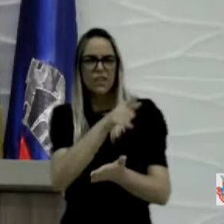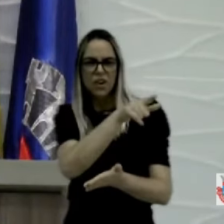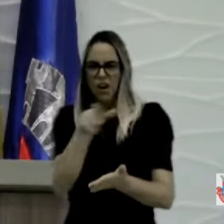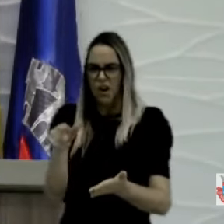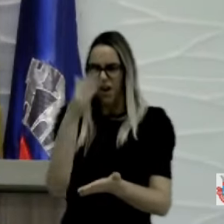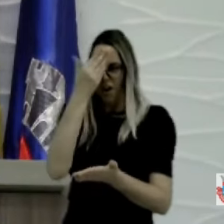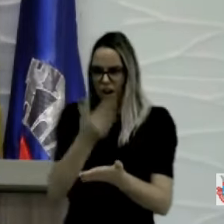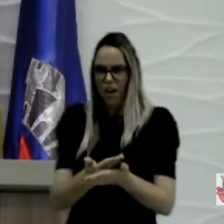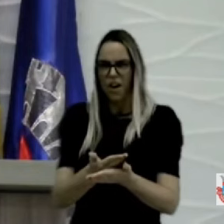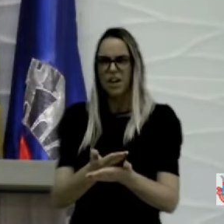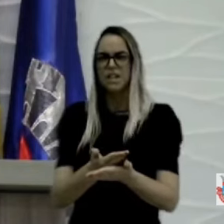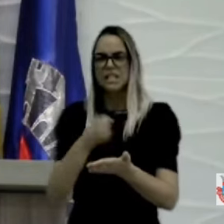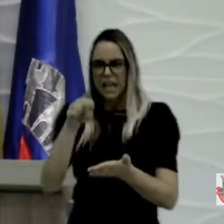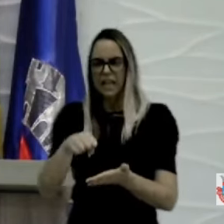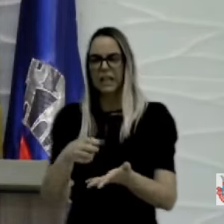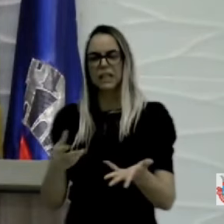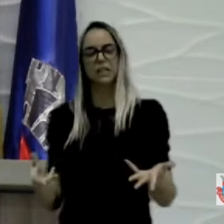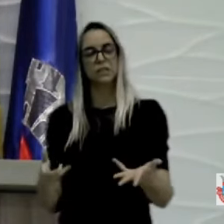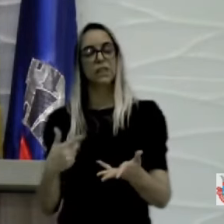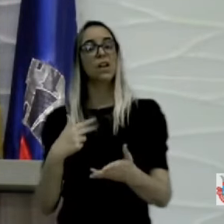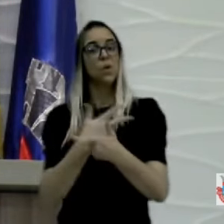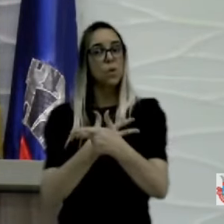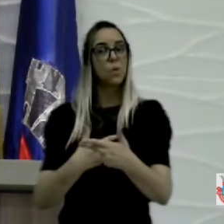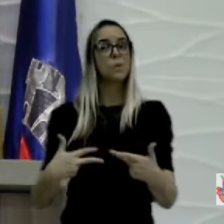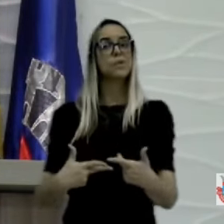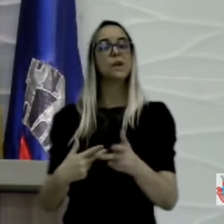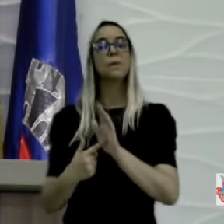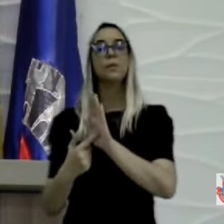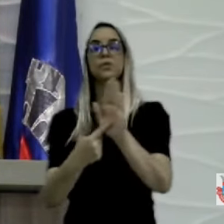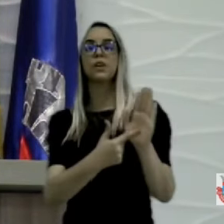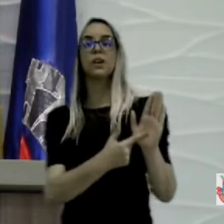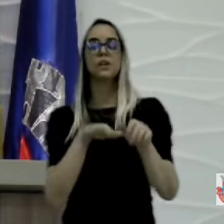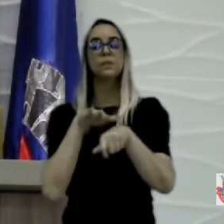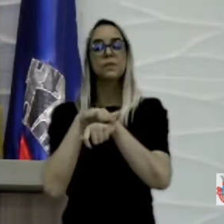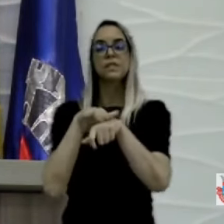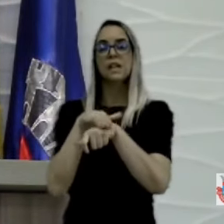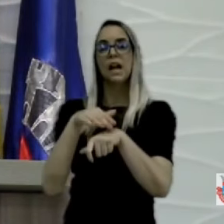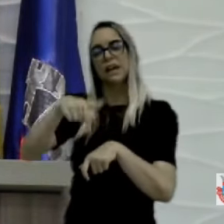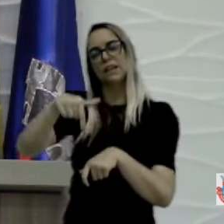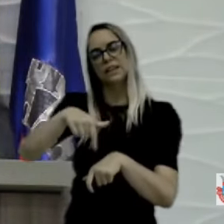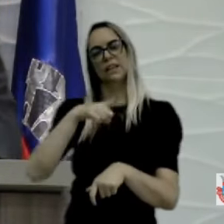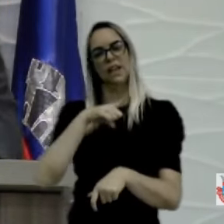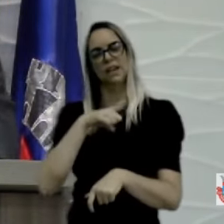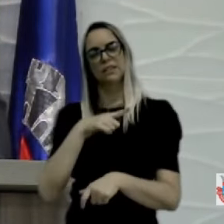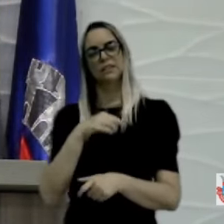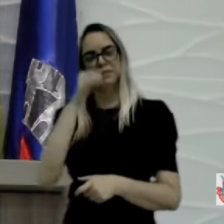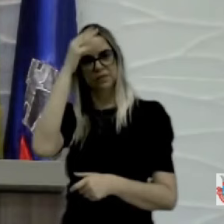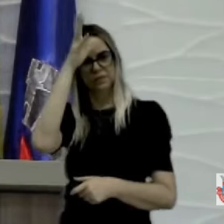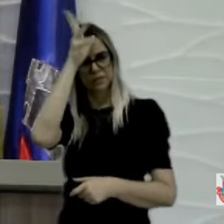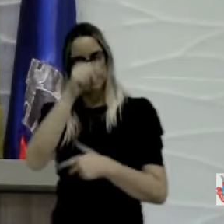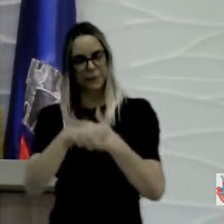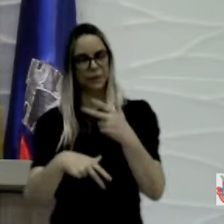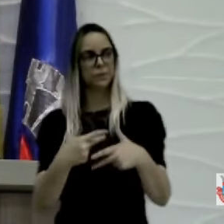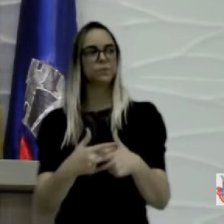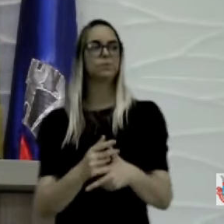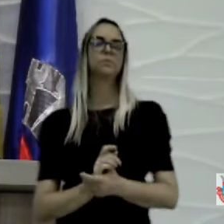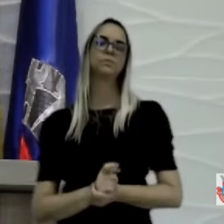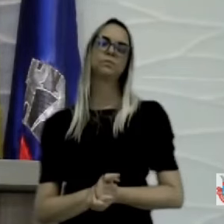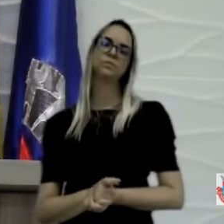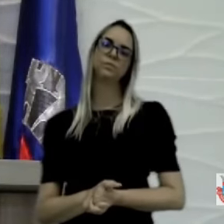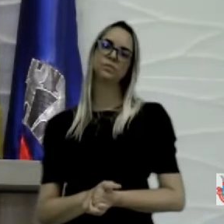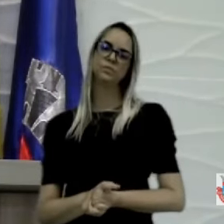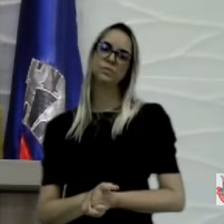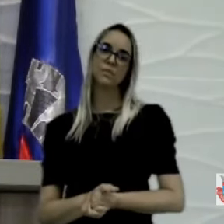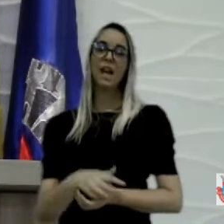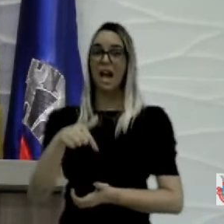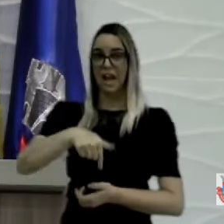vocês. Eu quero falar aqui de uma coisa que vem acontecendo no nosso município, que ele aqui também falou. O município, muita